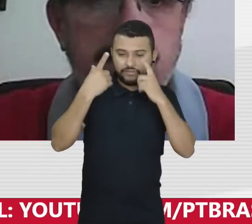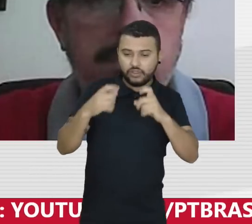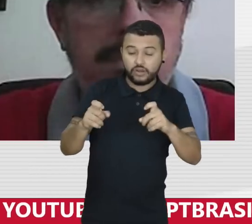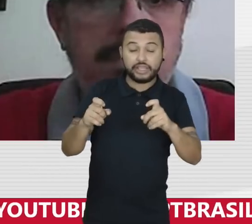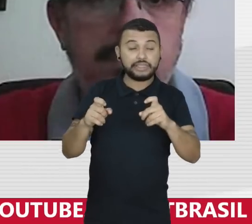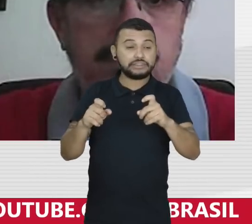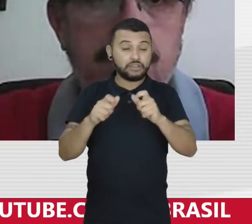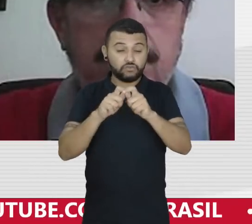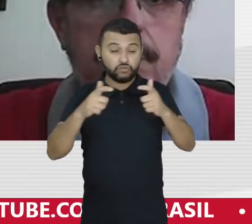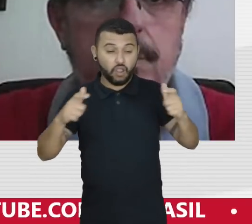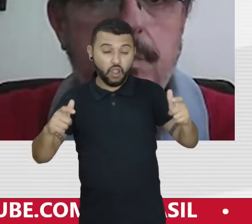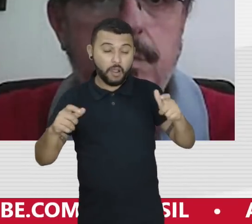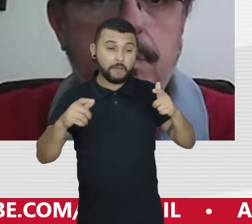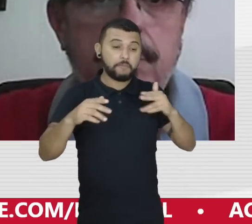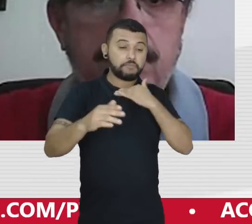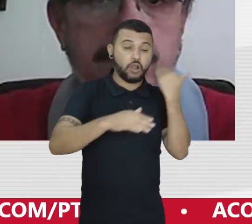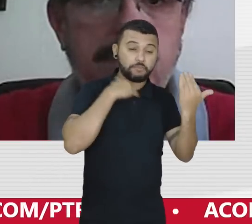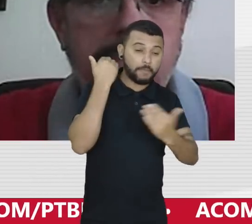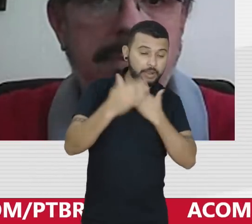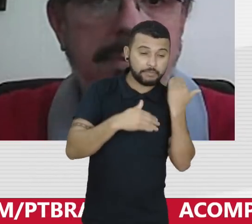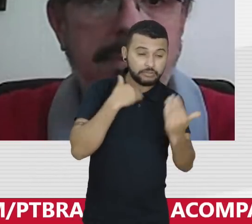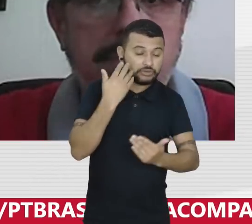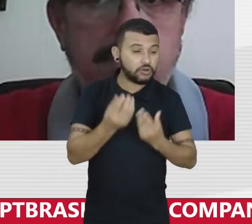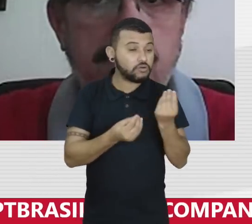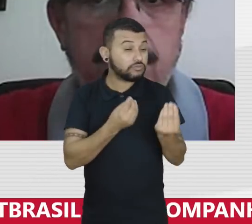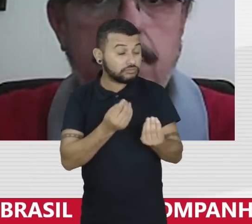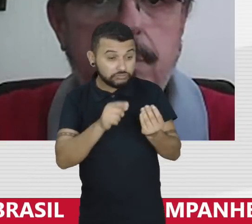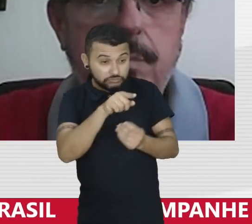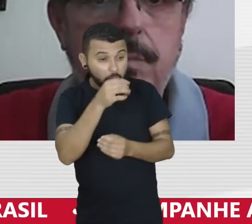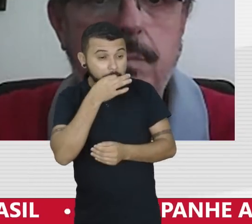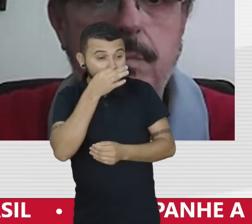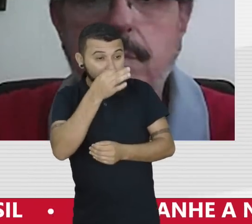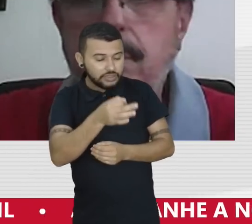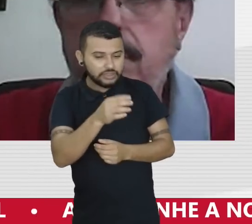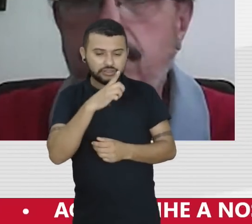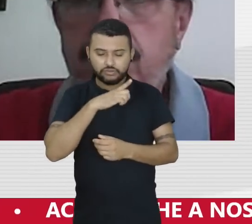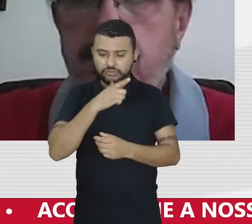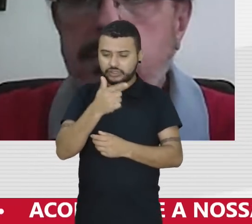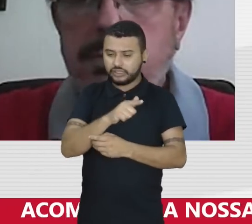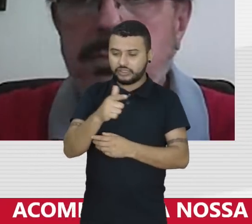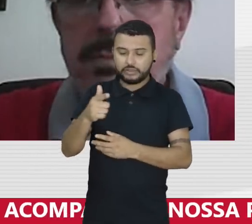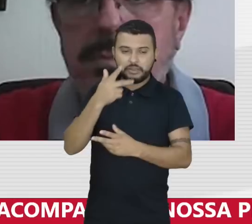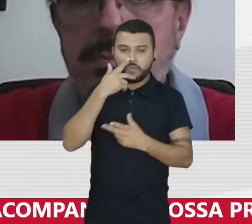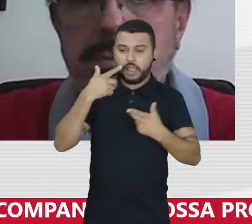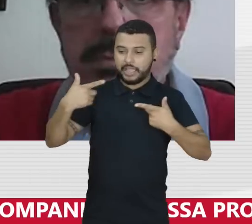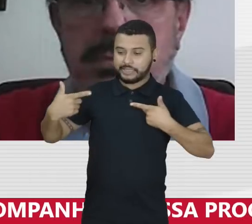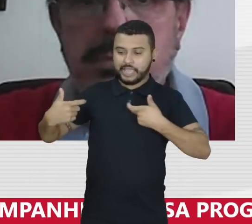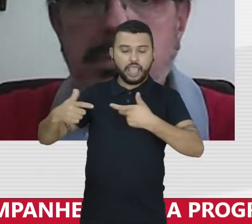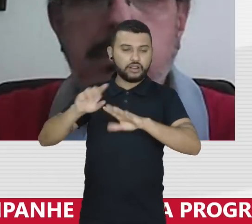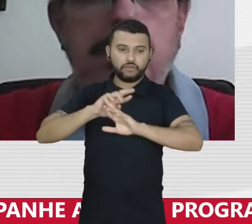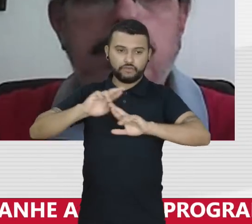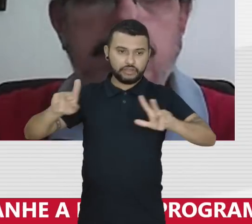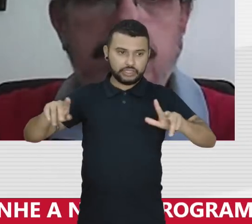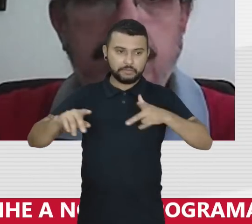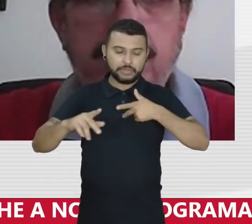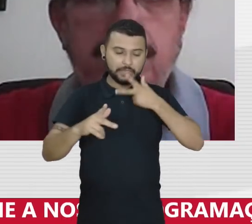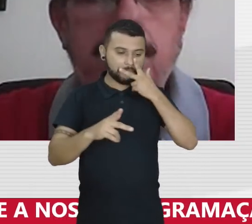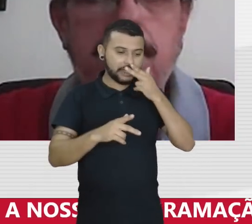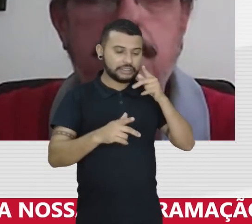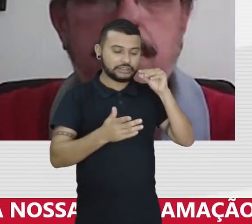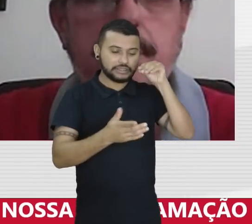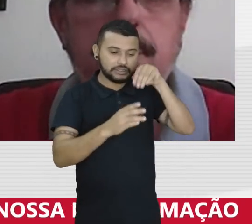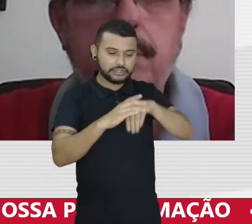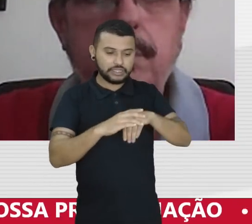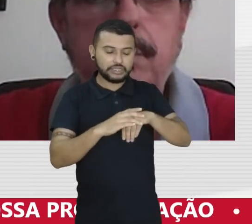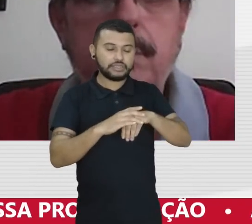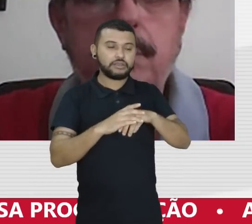dispersa, assassina, mas dispersa como nos Estados Unidos? Você não tem um quadro de uma guerra civil, mas você tem uma permanente execução